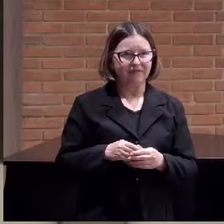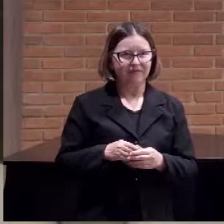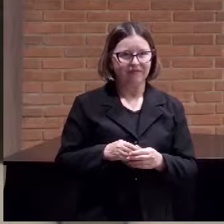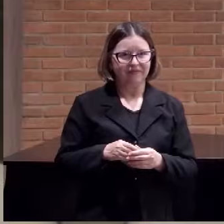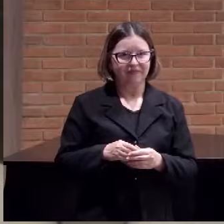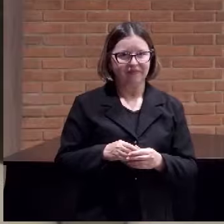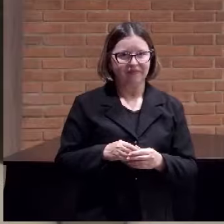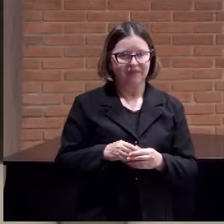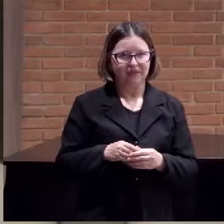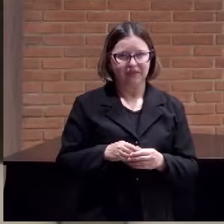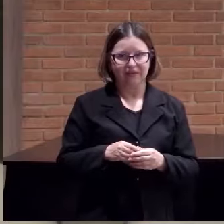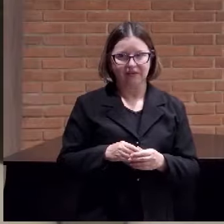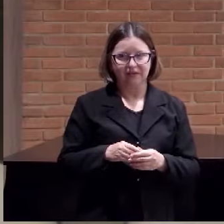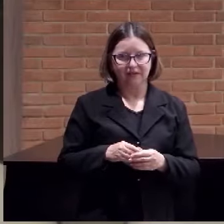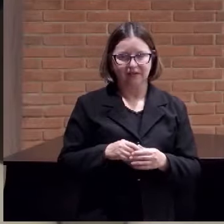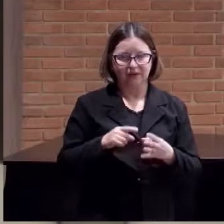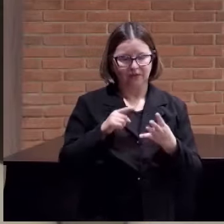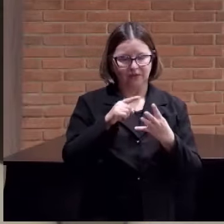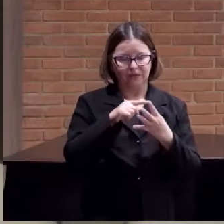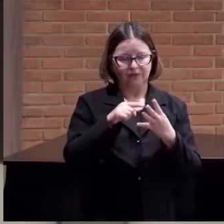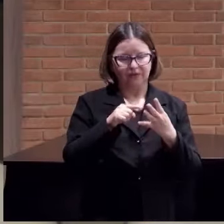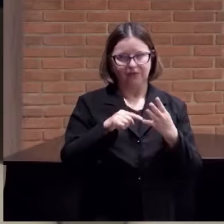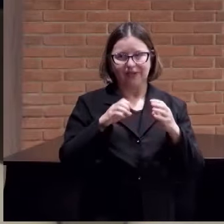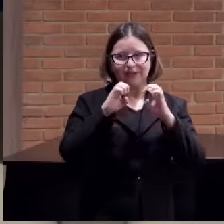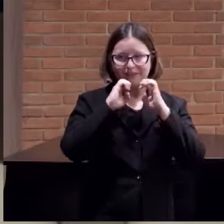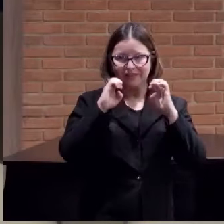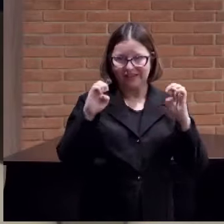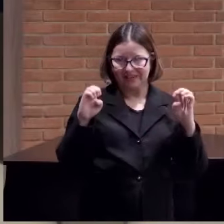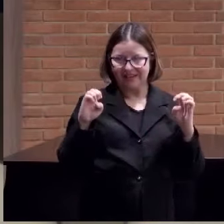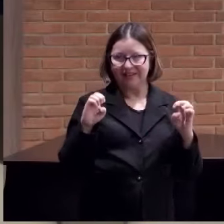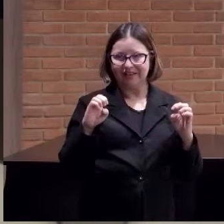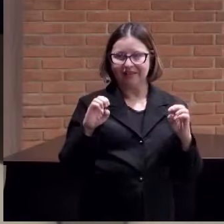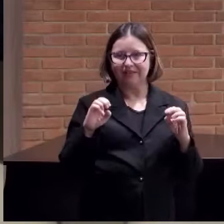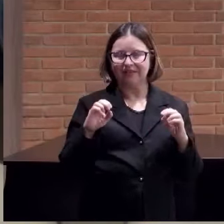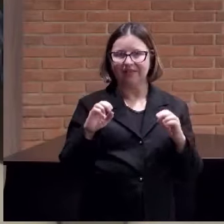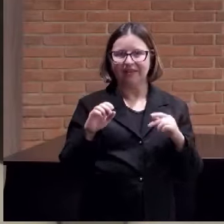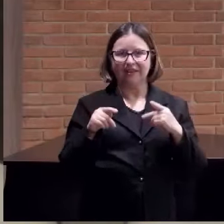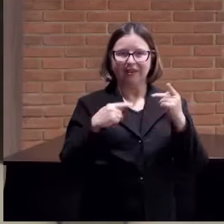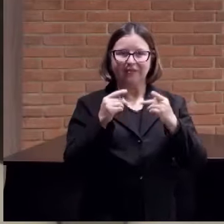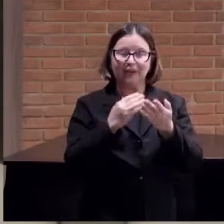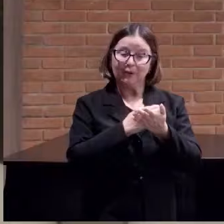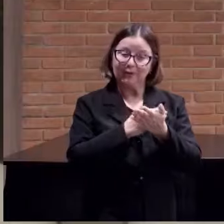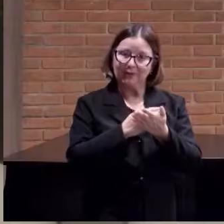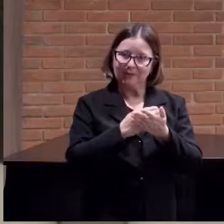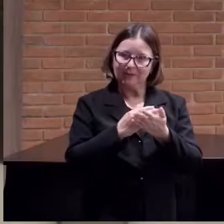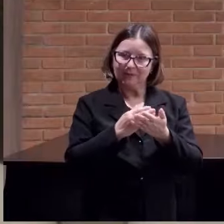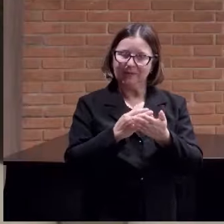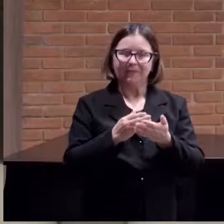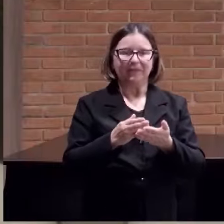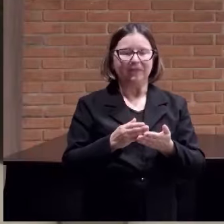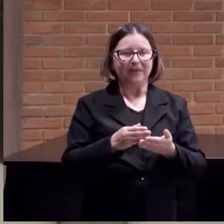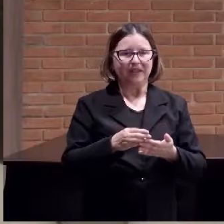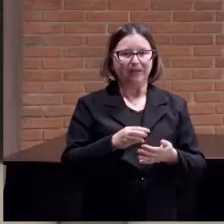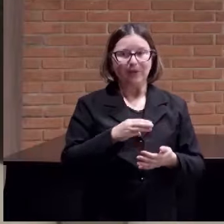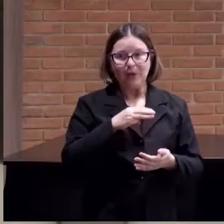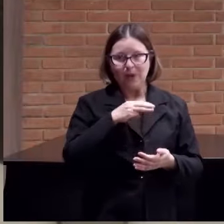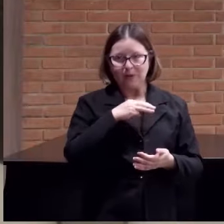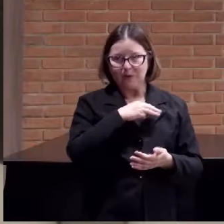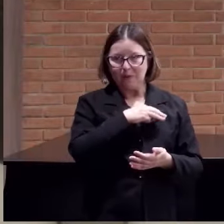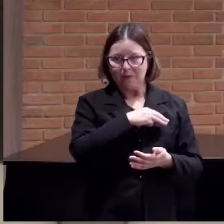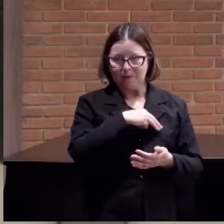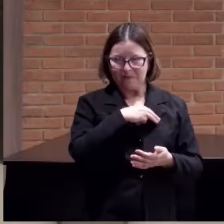Os evangelhos, eles tratam um pouco do início do ministério de Jesus, tratam um